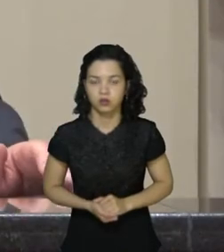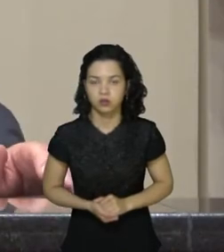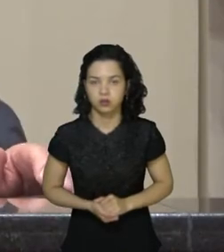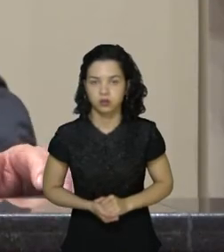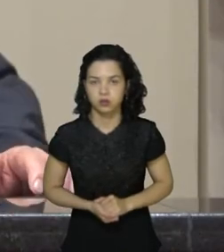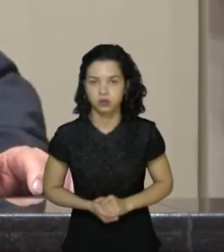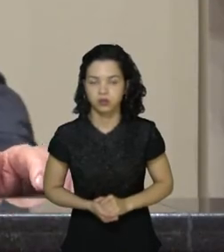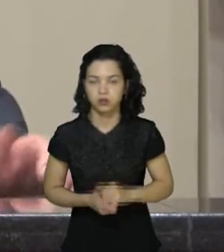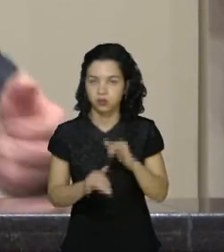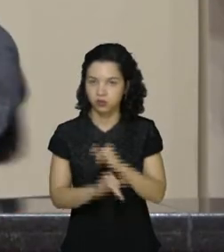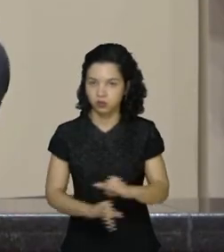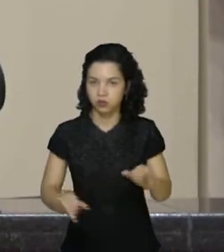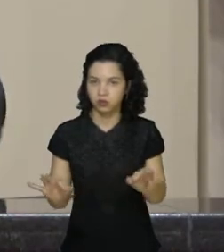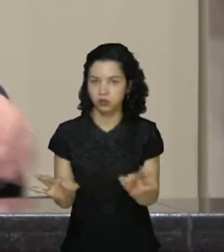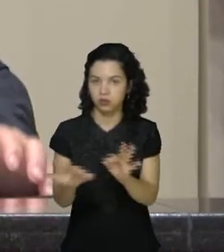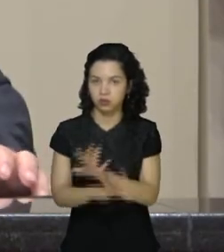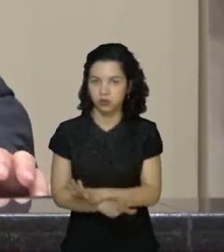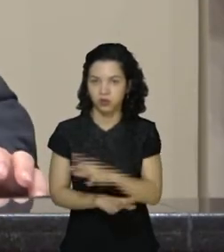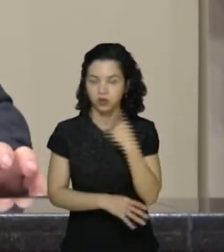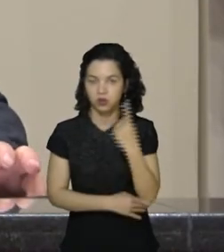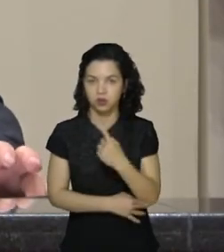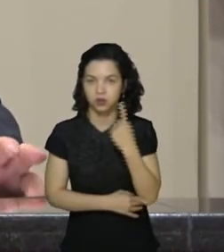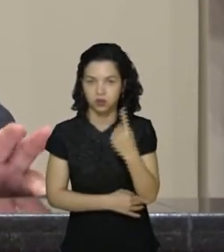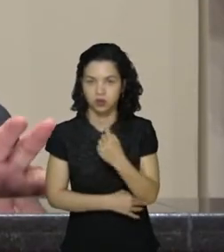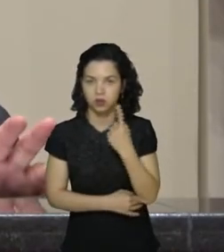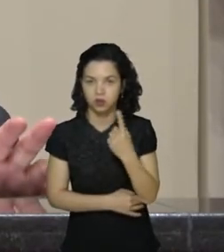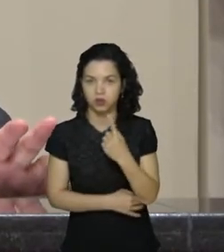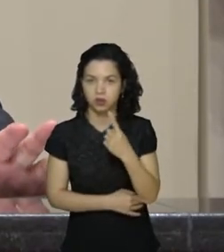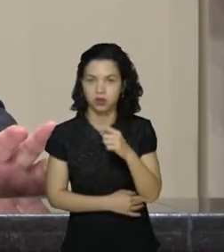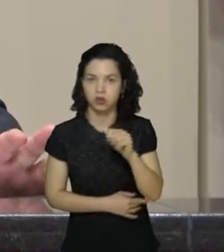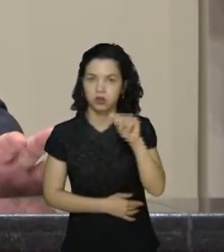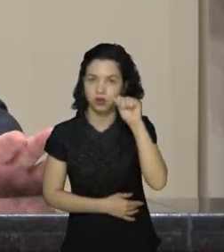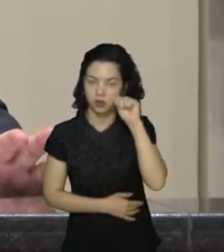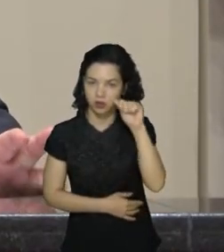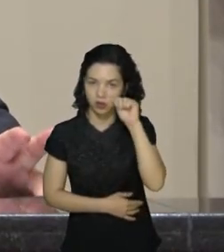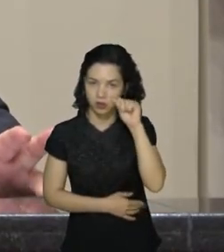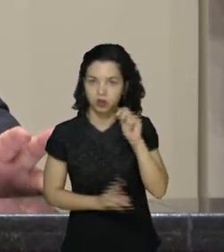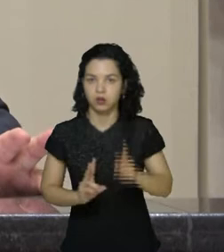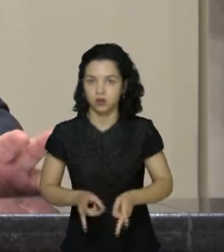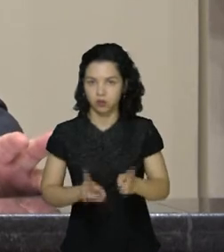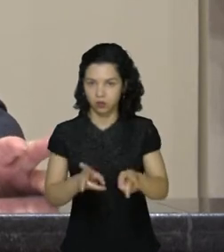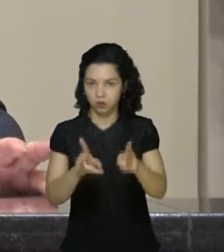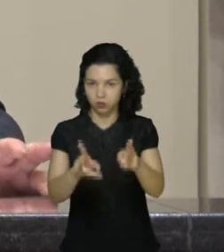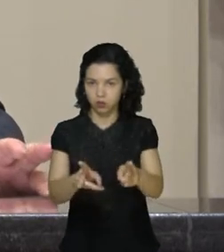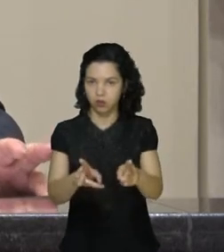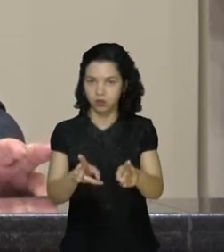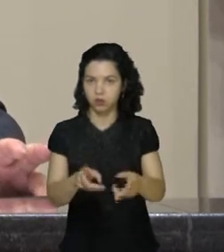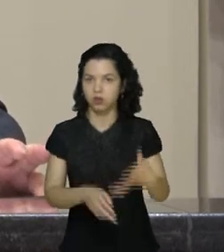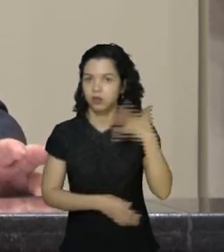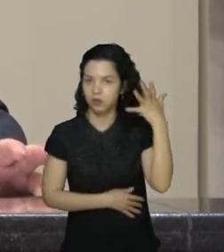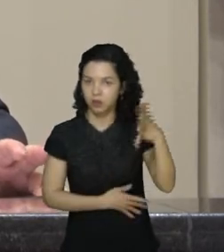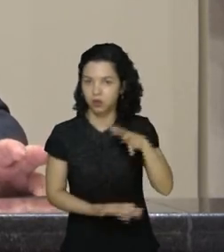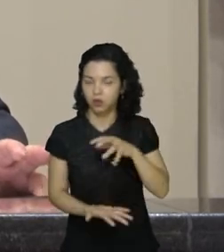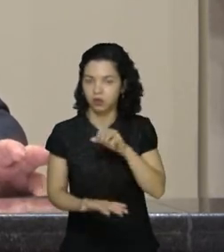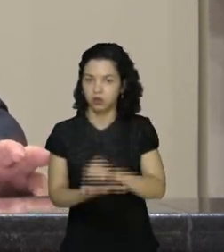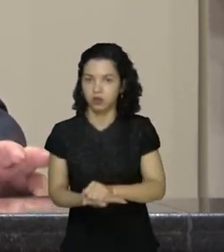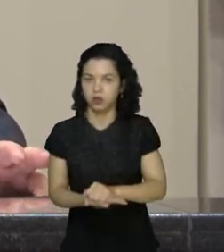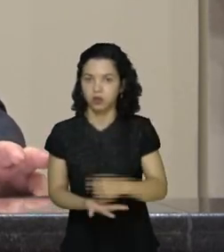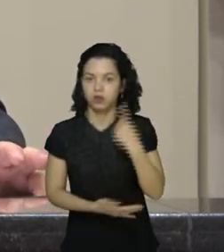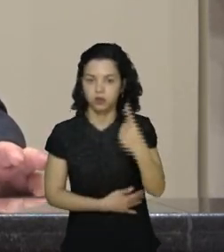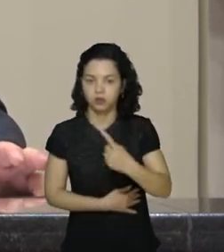Feita a manifestação, deputada Ana Campagnolo. Na sequência, inscrito para falar,